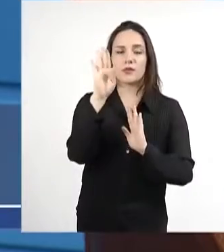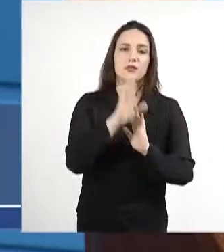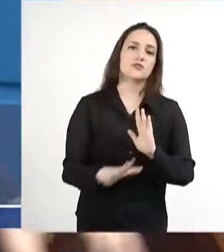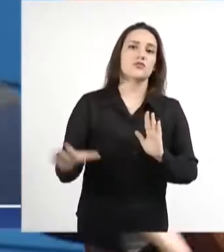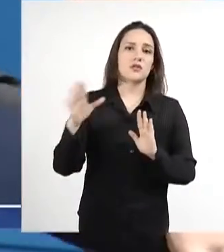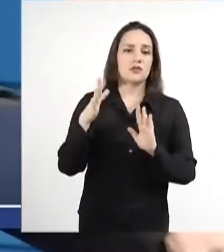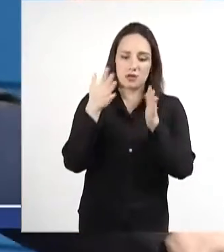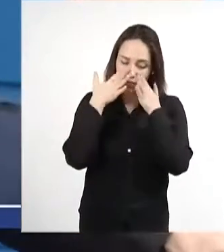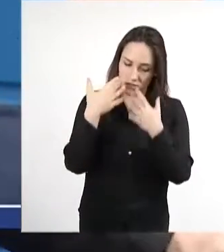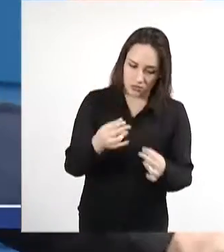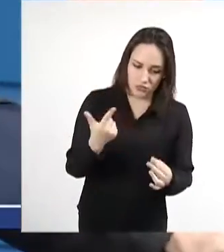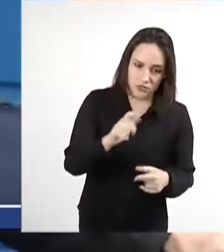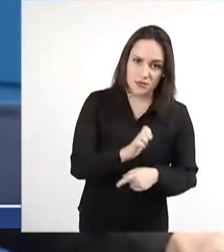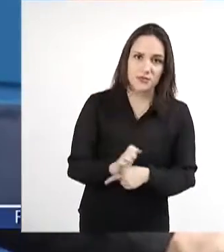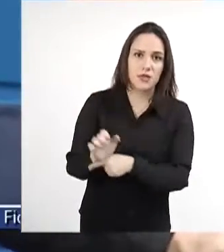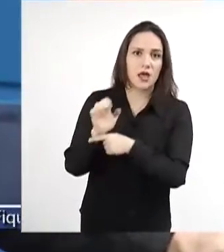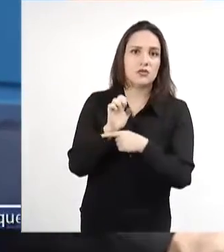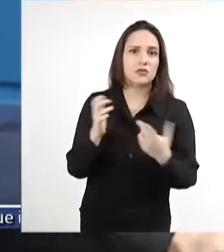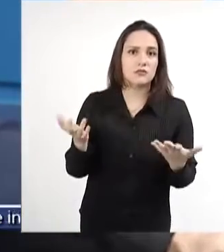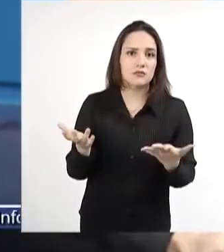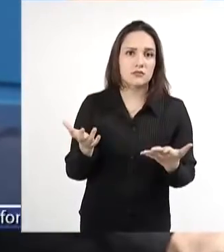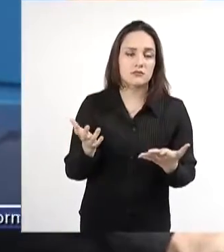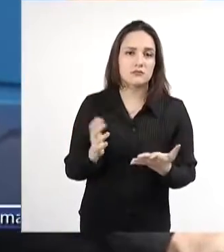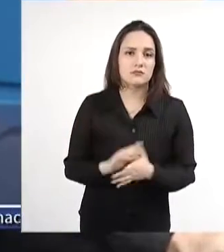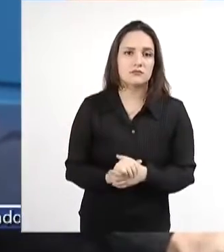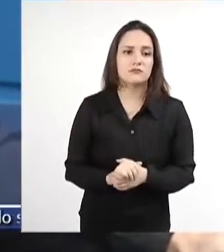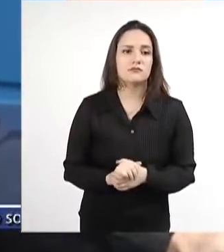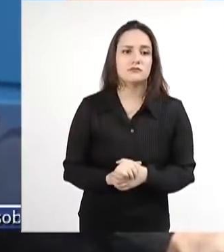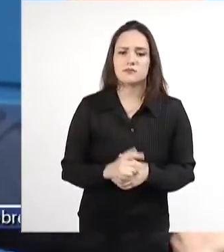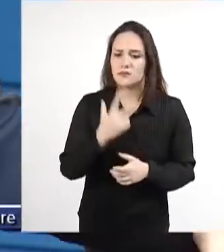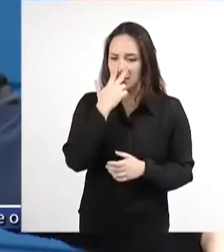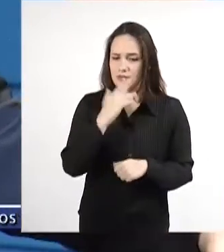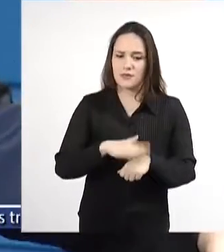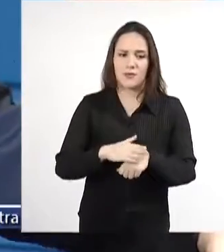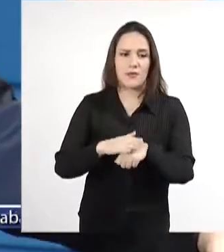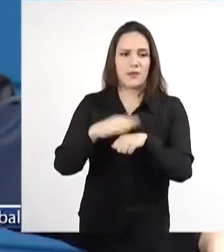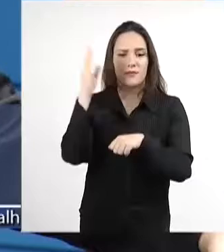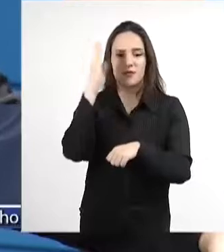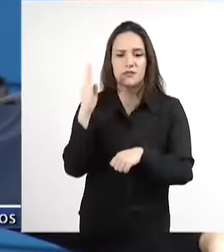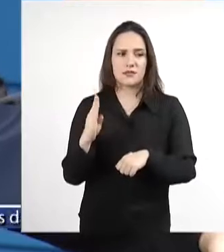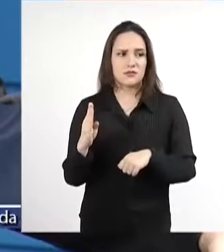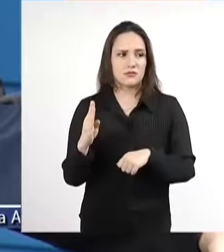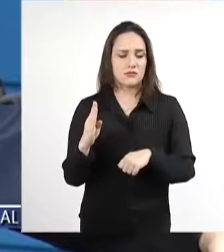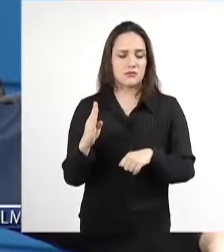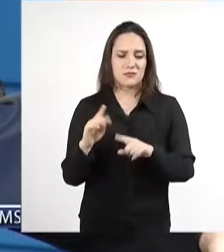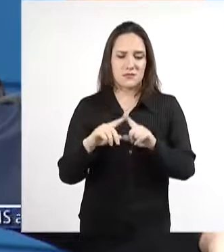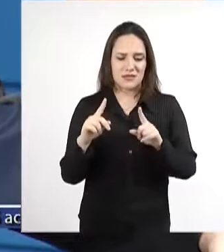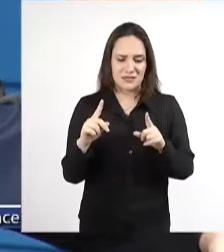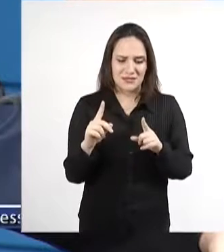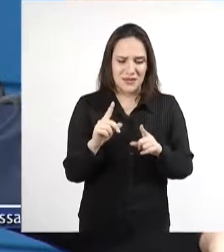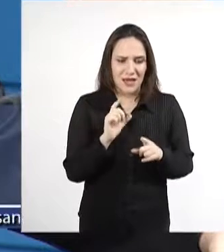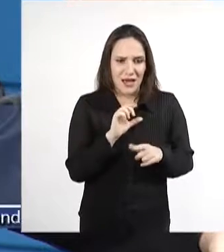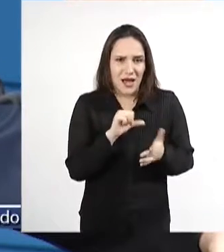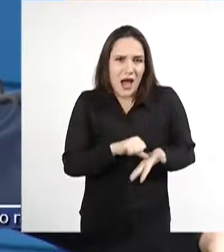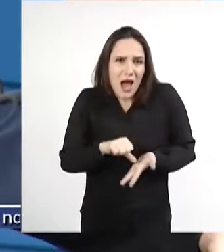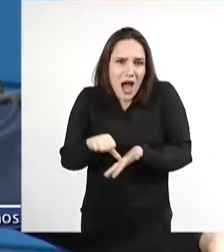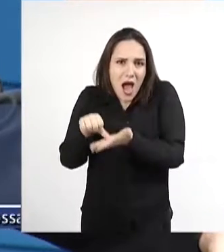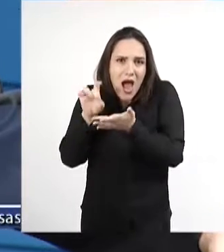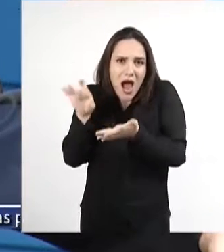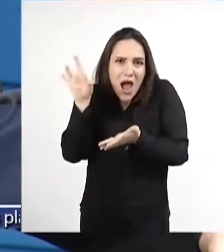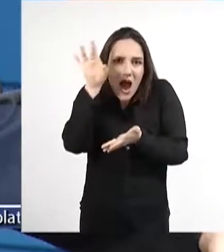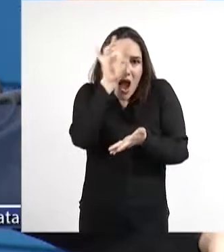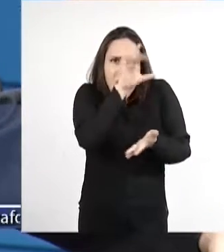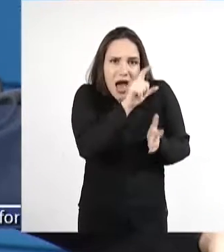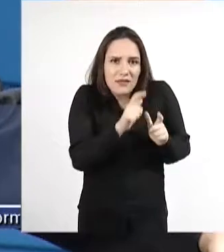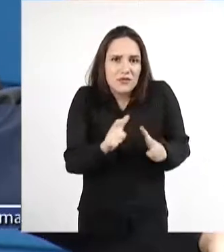estados, e a gente cada vez mais tem mais Brasília e menos Brasil. Eu acho que a gente